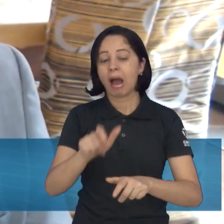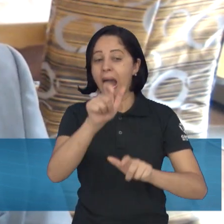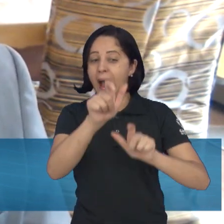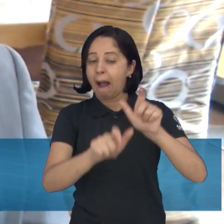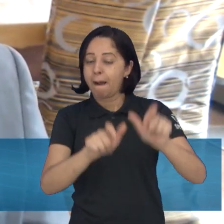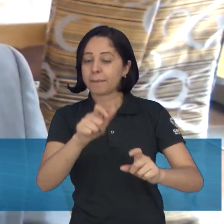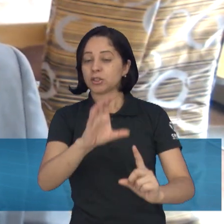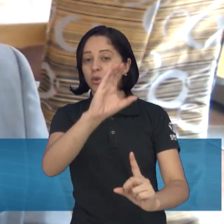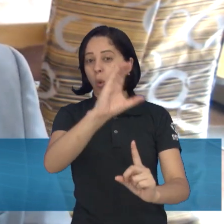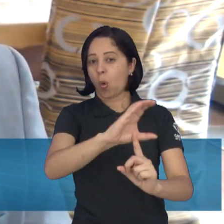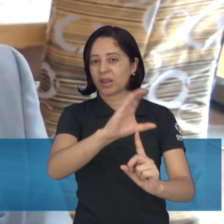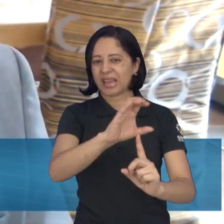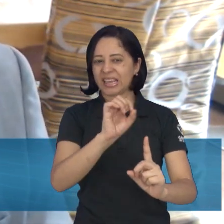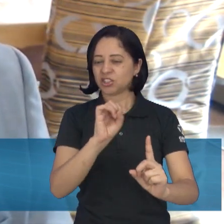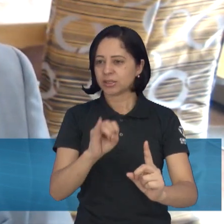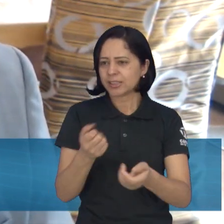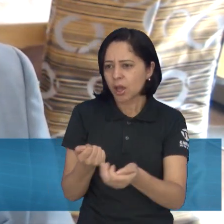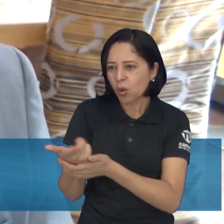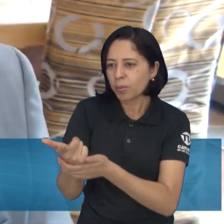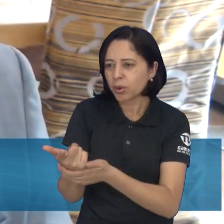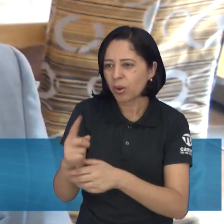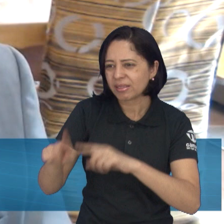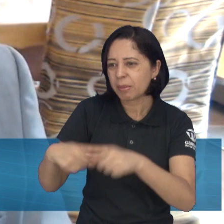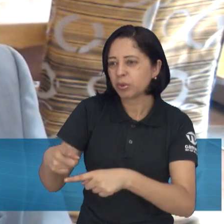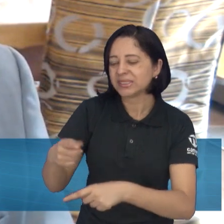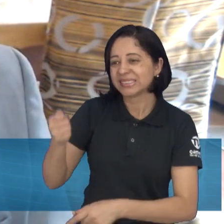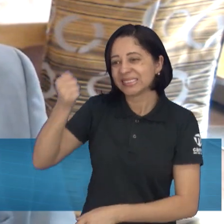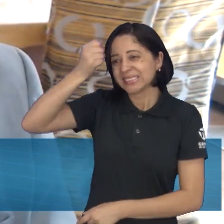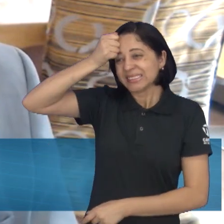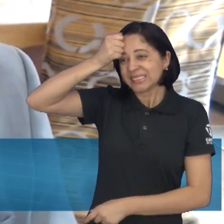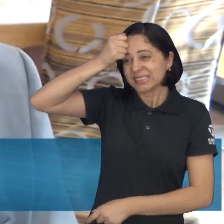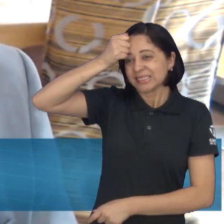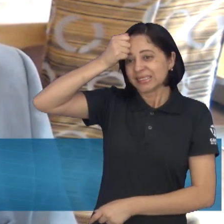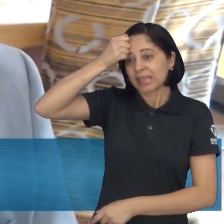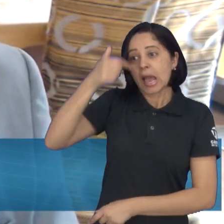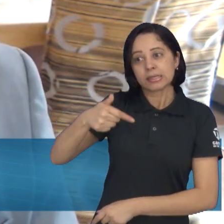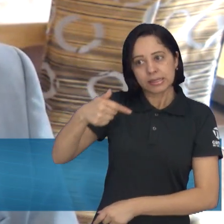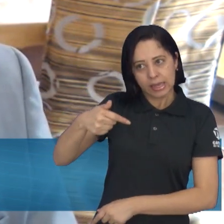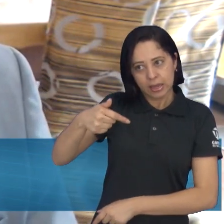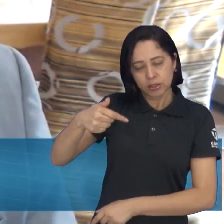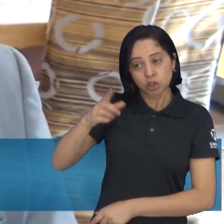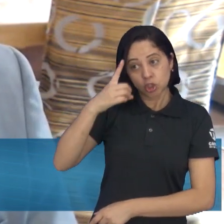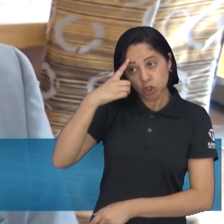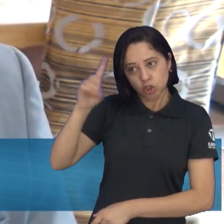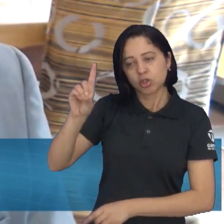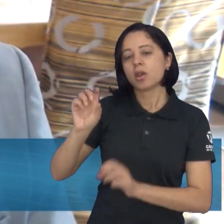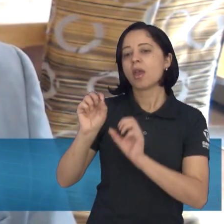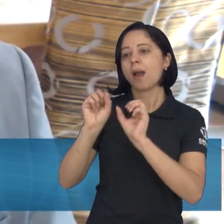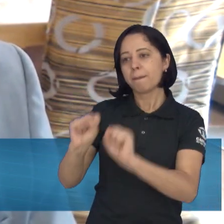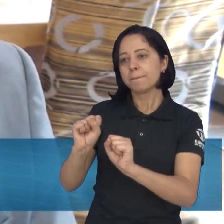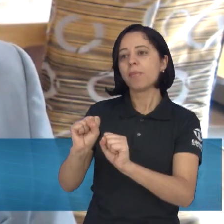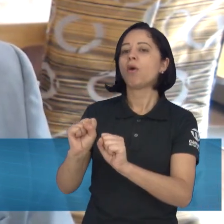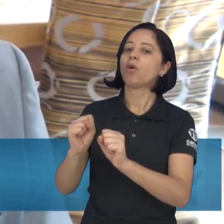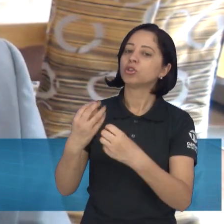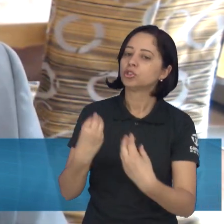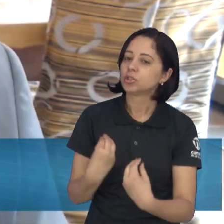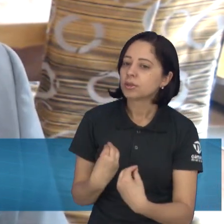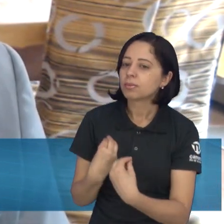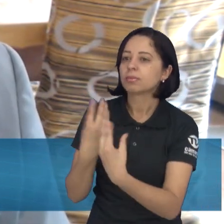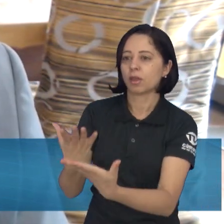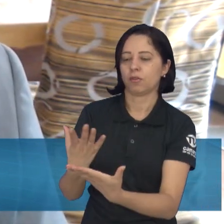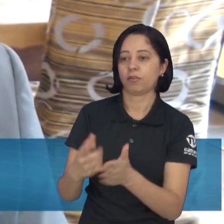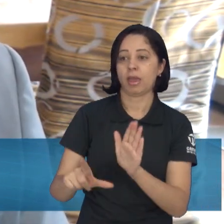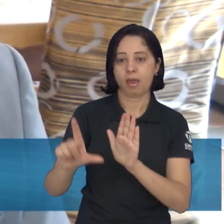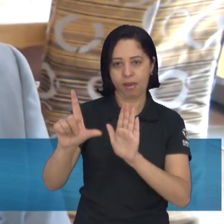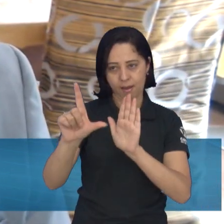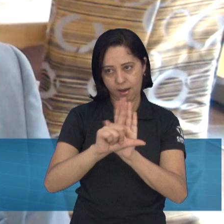dificuldade e facilitar as transações comerciais de forma remota, o Código de Defesa do Consumidor determina,